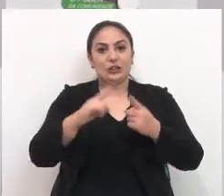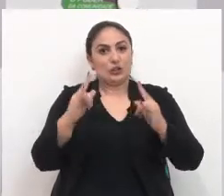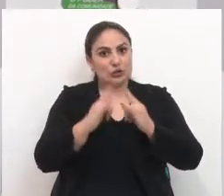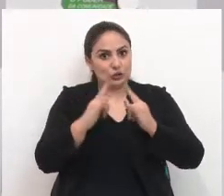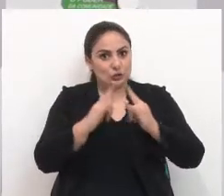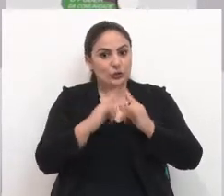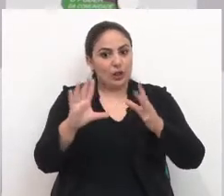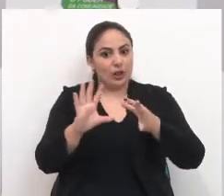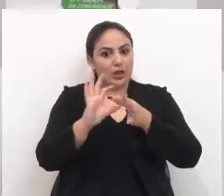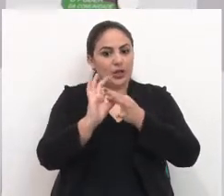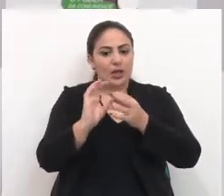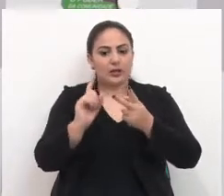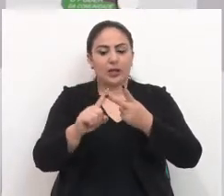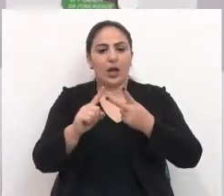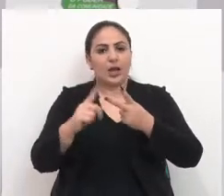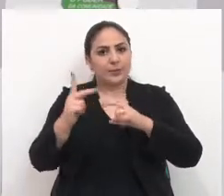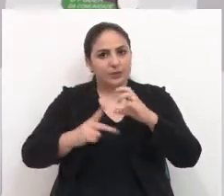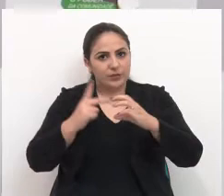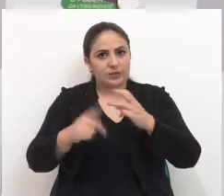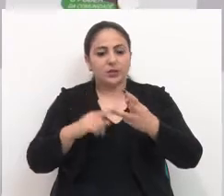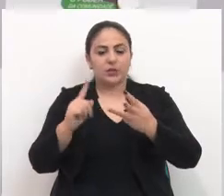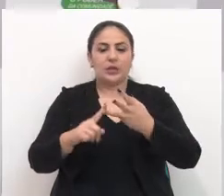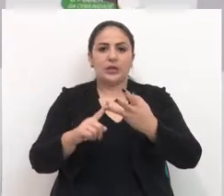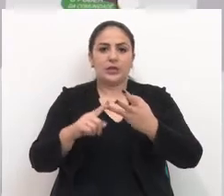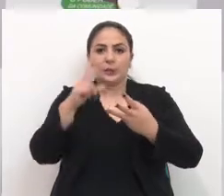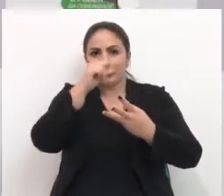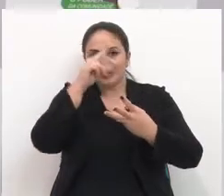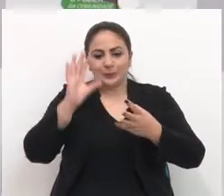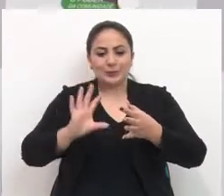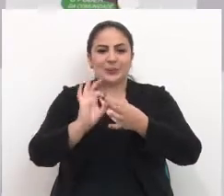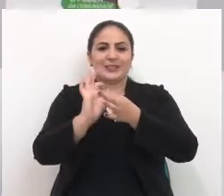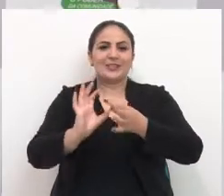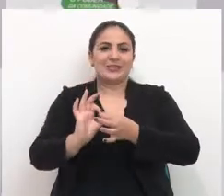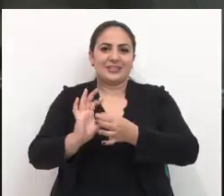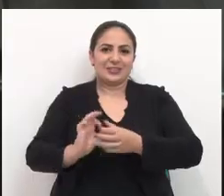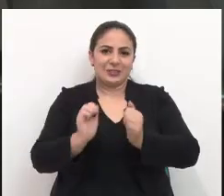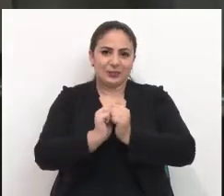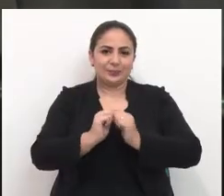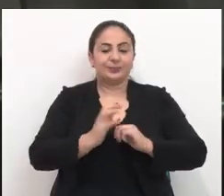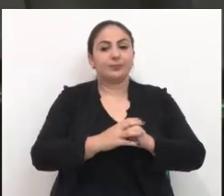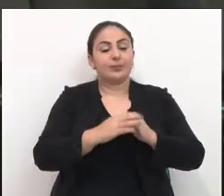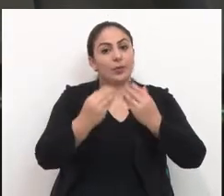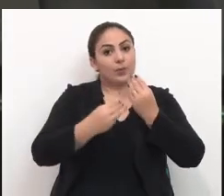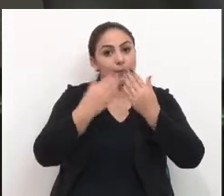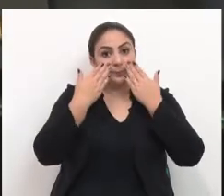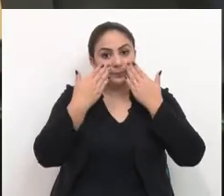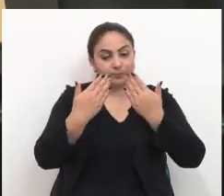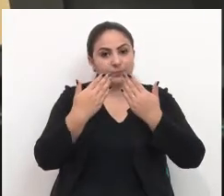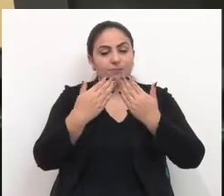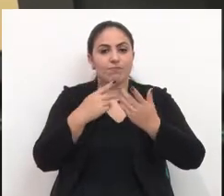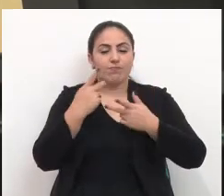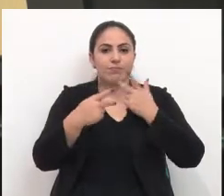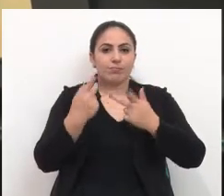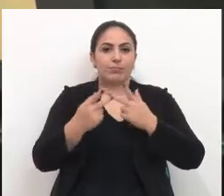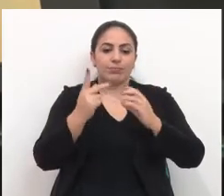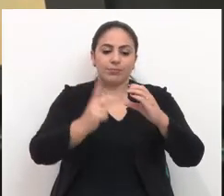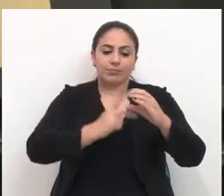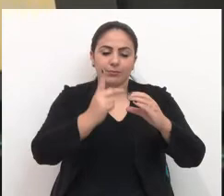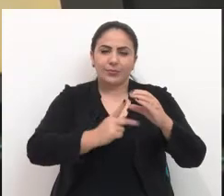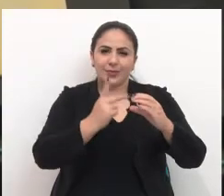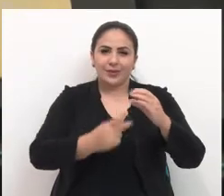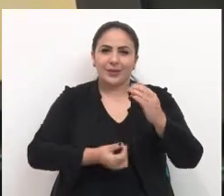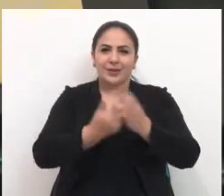do Instituto, que está ligada com a história da Câmara, e a história do município, consequentemente. E como a exposição conta, a Câmara